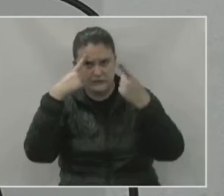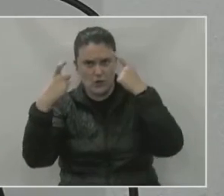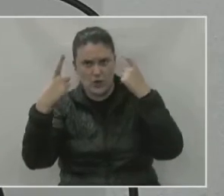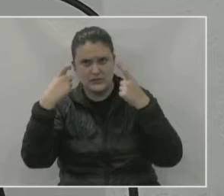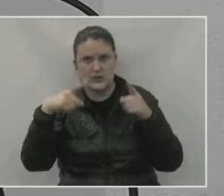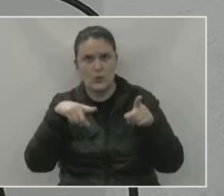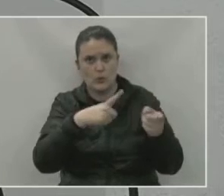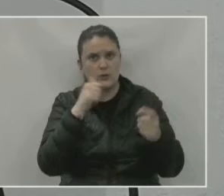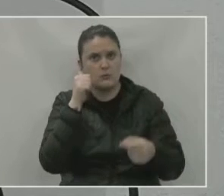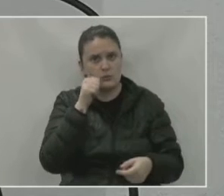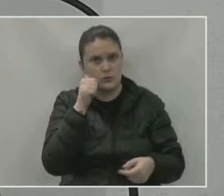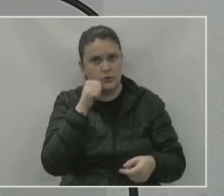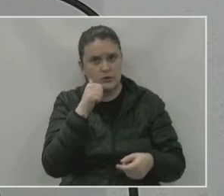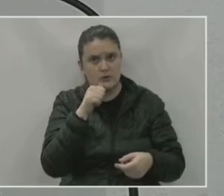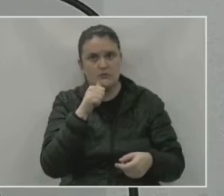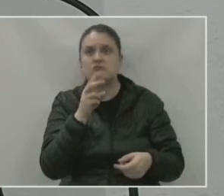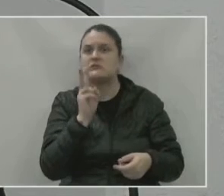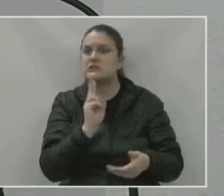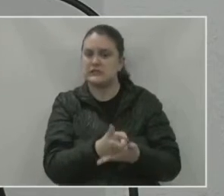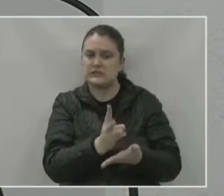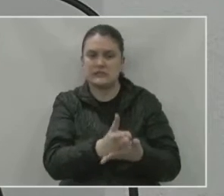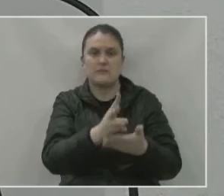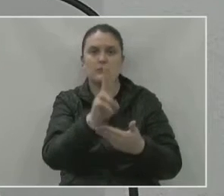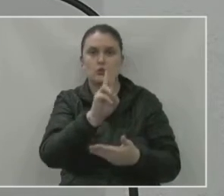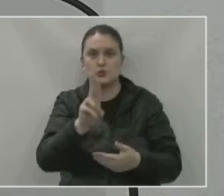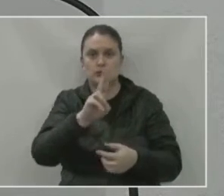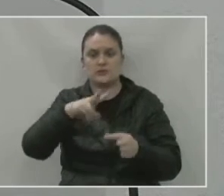a mulher, nós vemos sempre a aplicação de